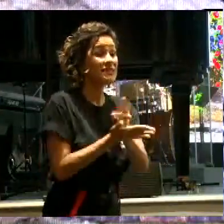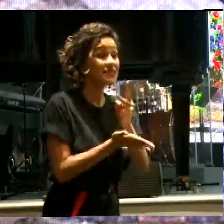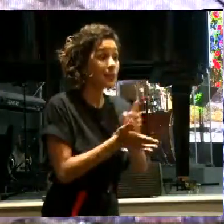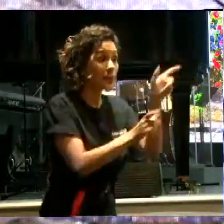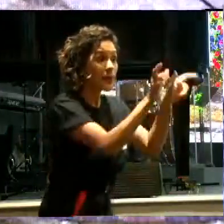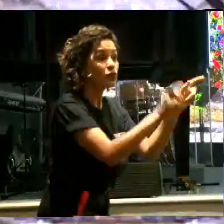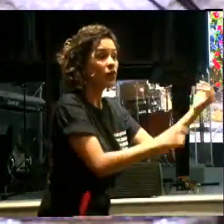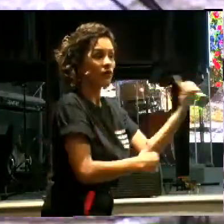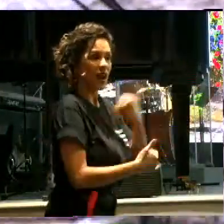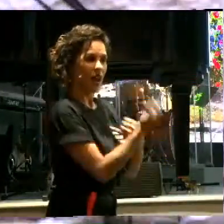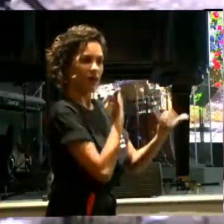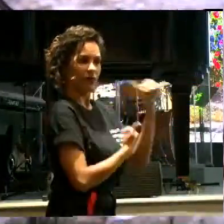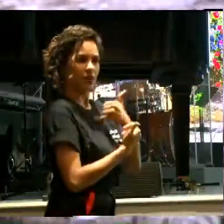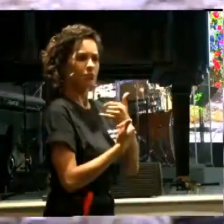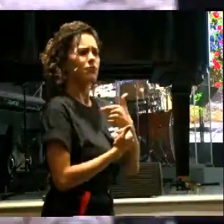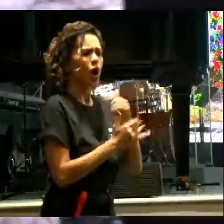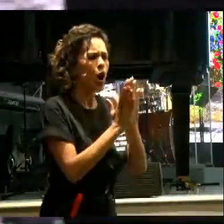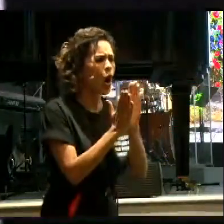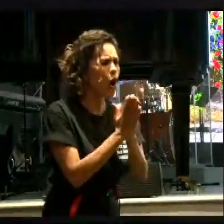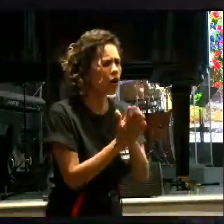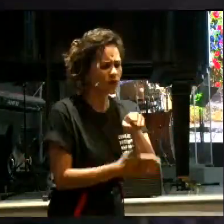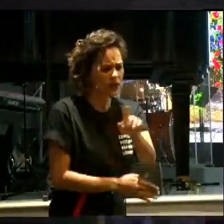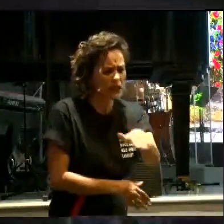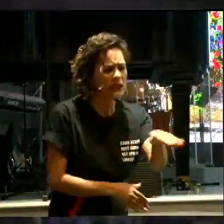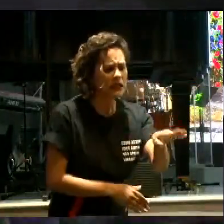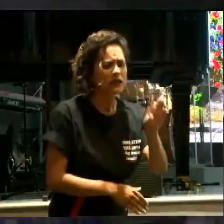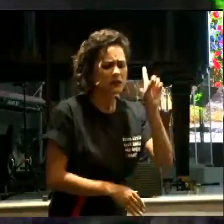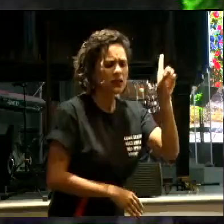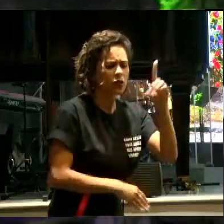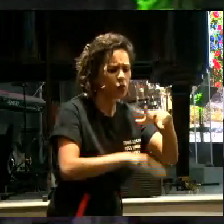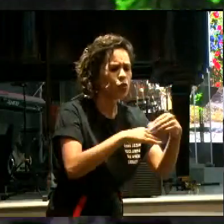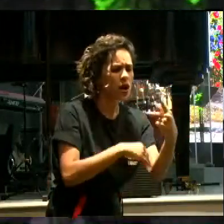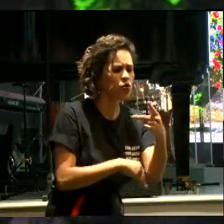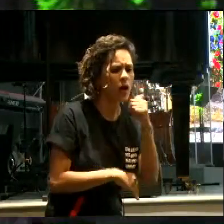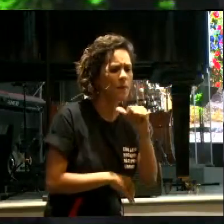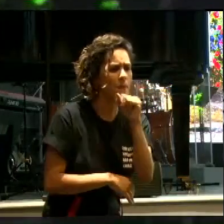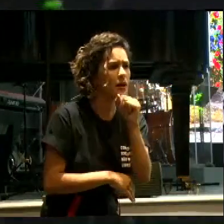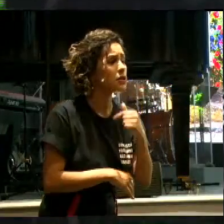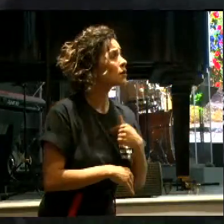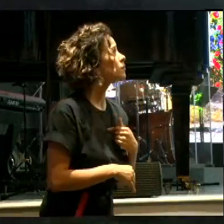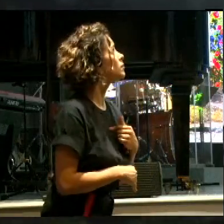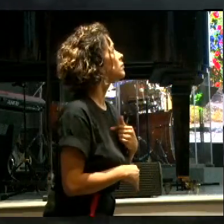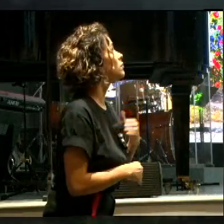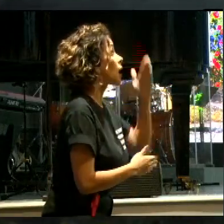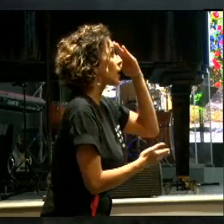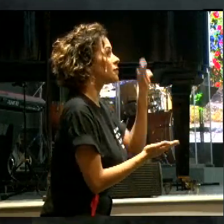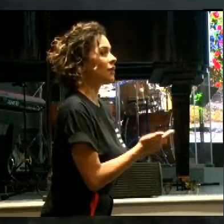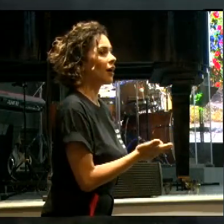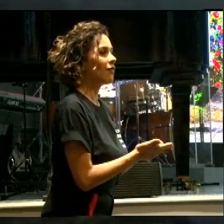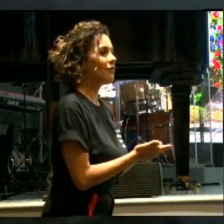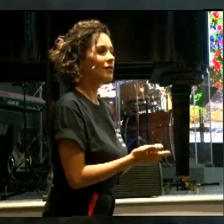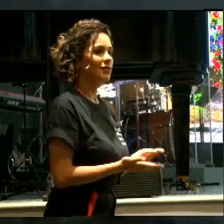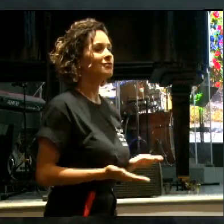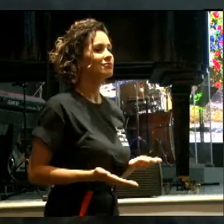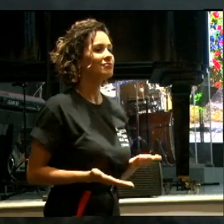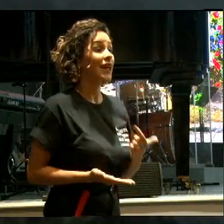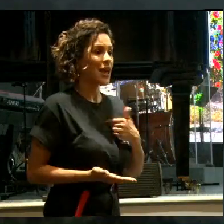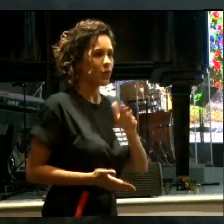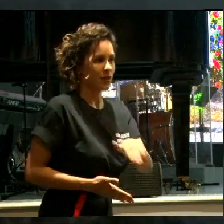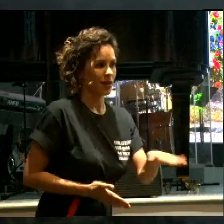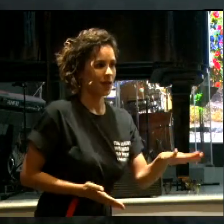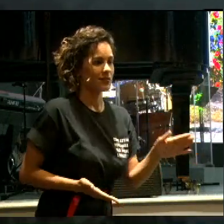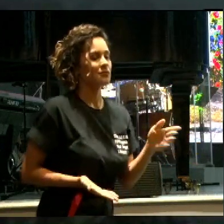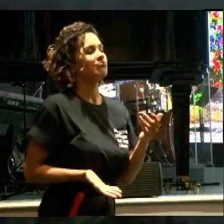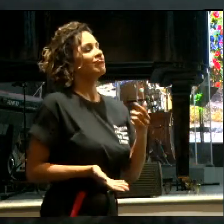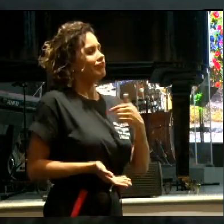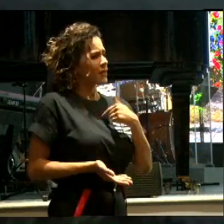ouve oração de criança. E sabe o que mais eu fico passada nessa história? Que eu nasci de berço evangélico, minha